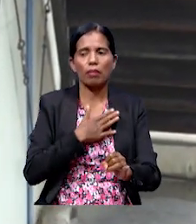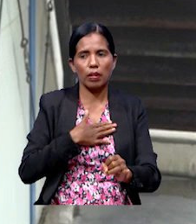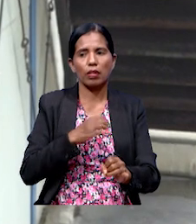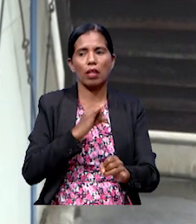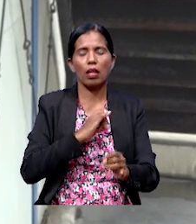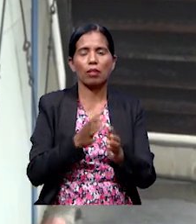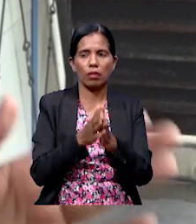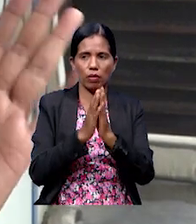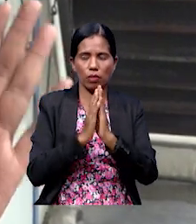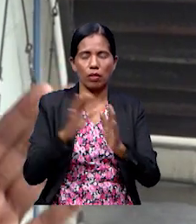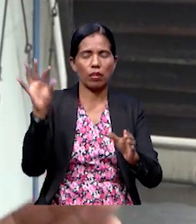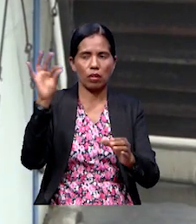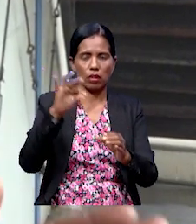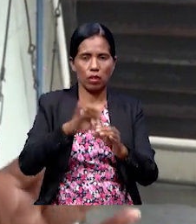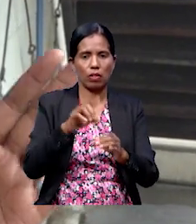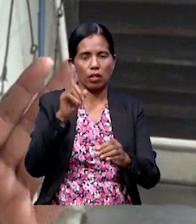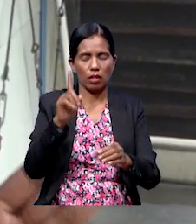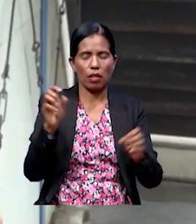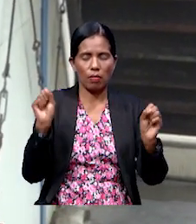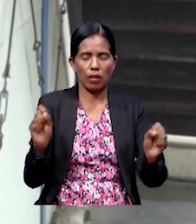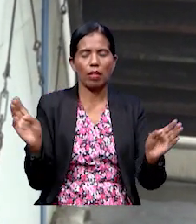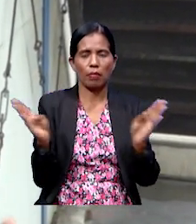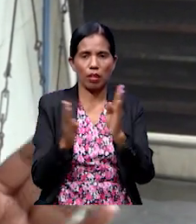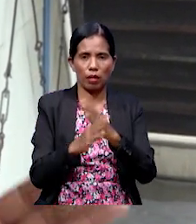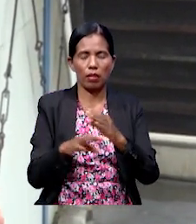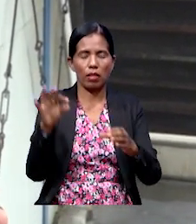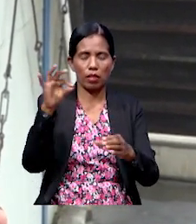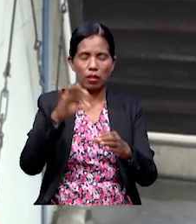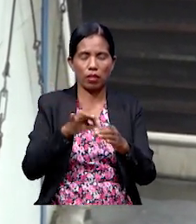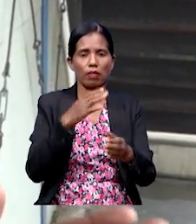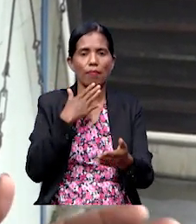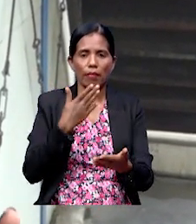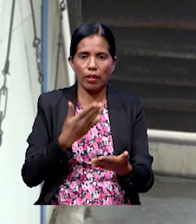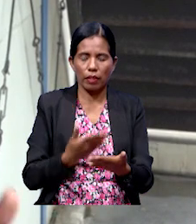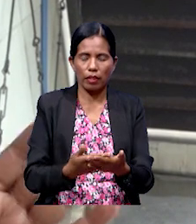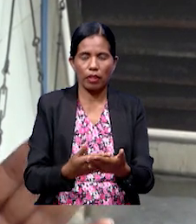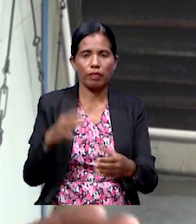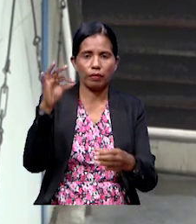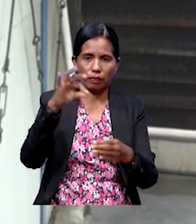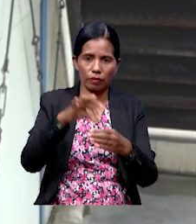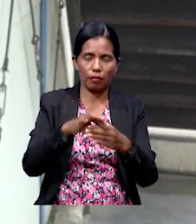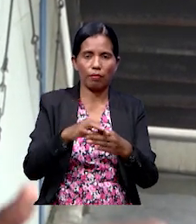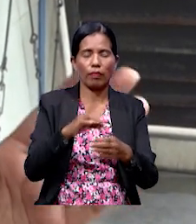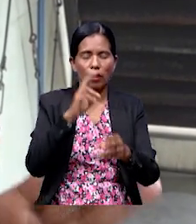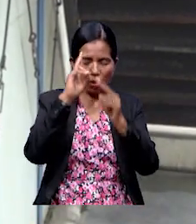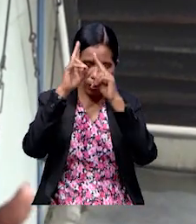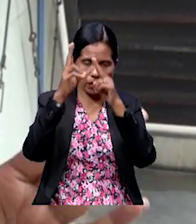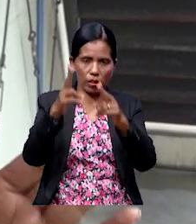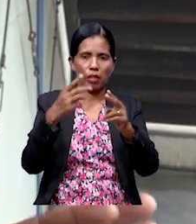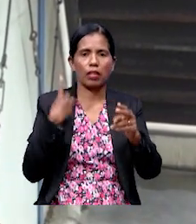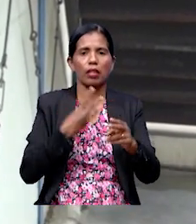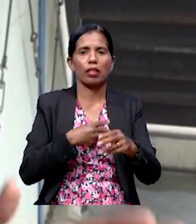para eleição idane, bele sai, eleição idane be que é credível, eleição idane be que é honesto, rodi